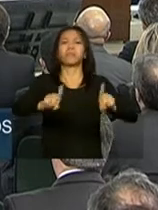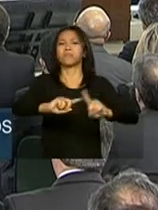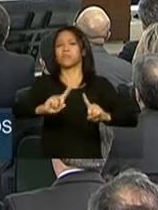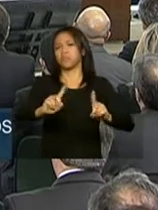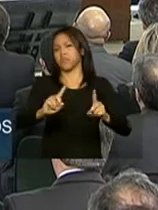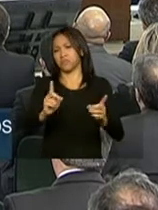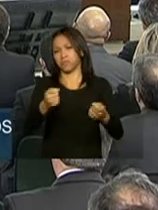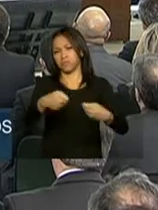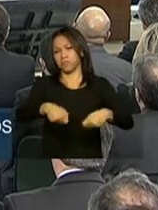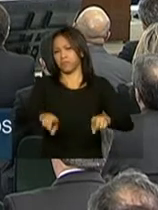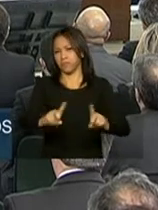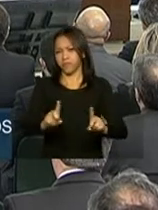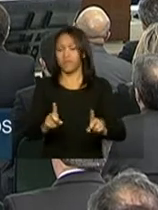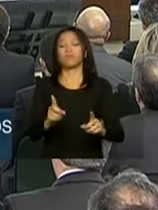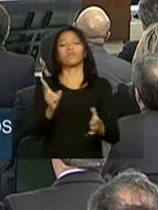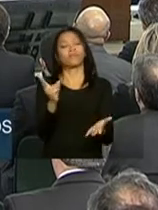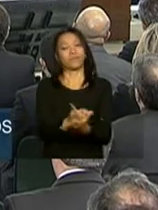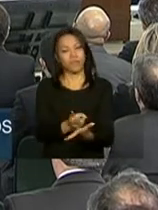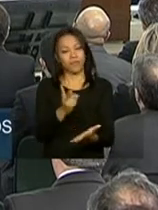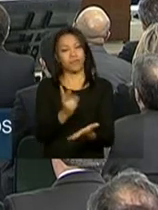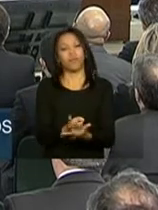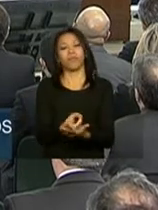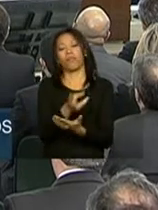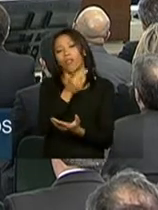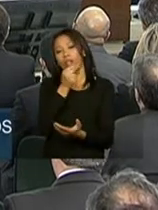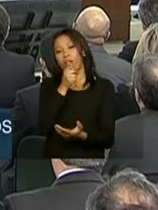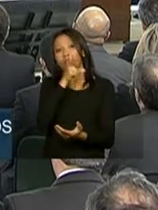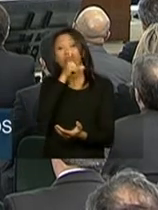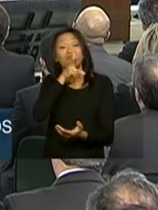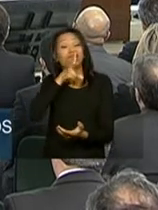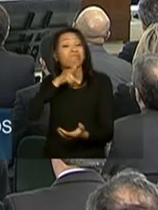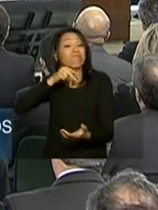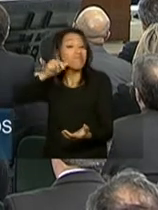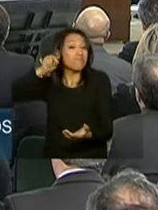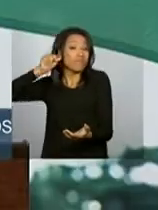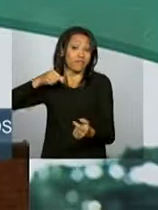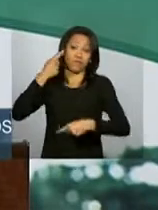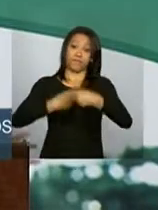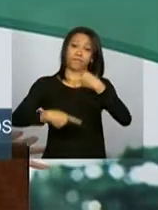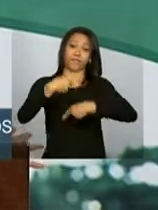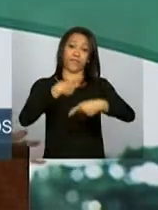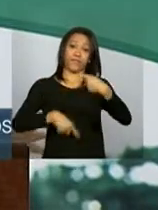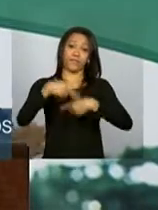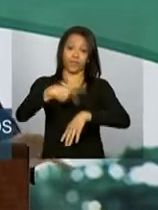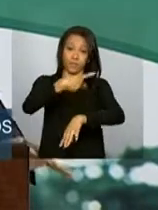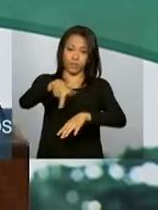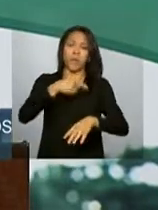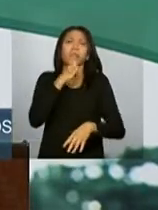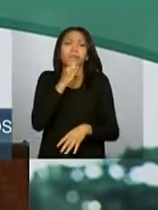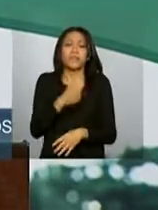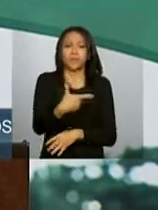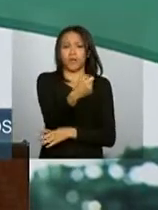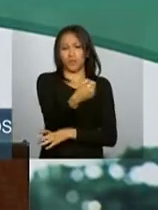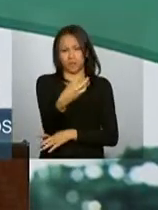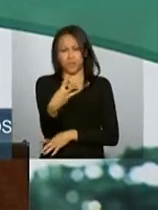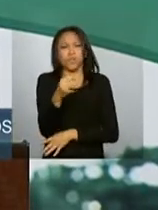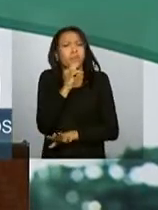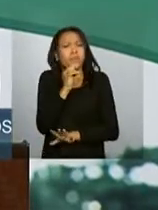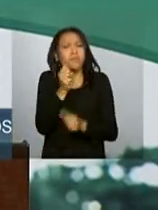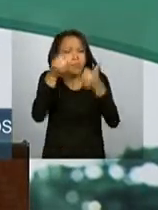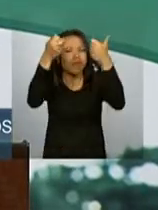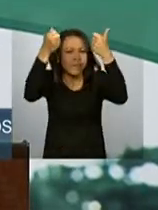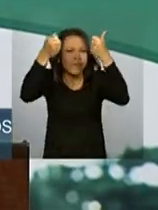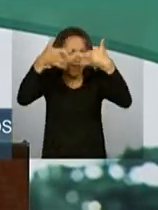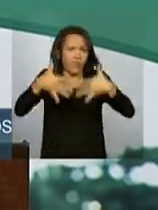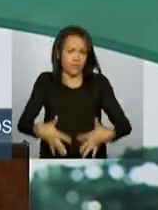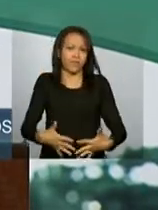E, inclusive, ignorado pela velha política desse país. Em 2003, por exemplo, e só para dar um exemplo,